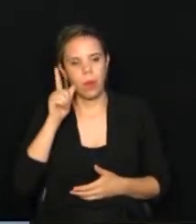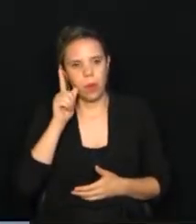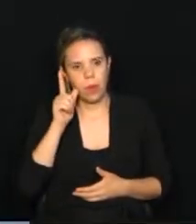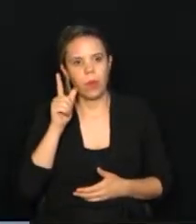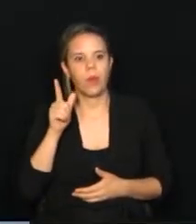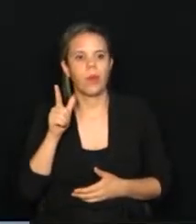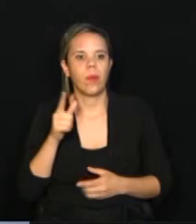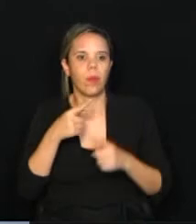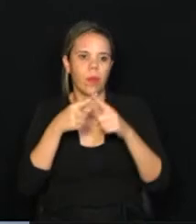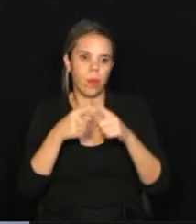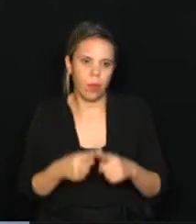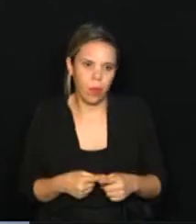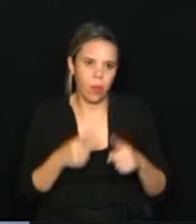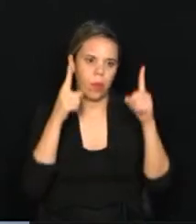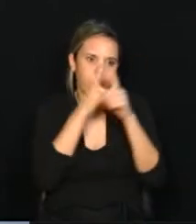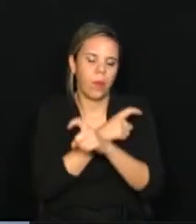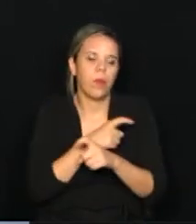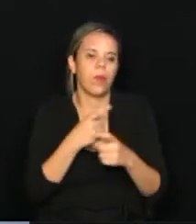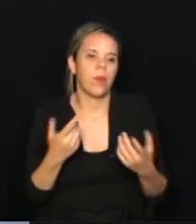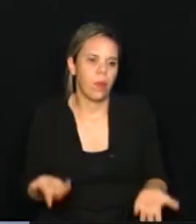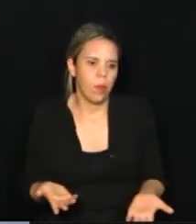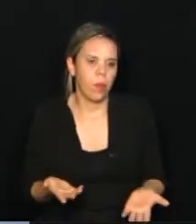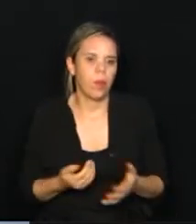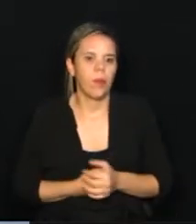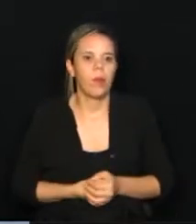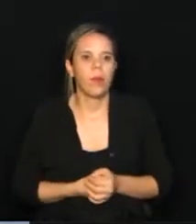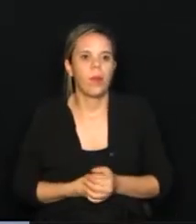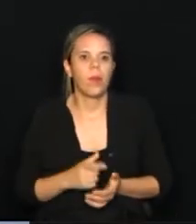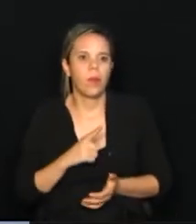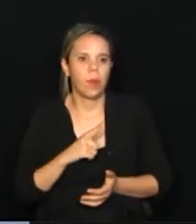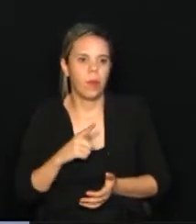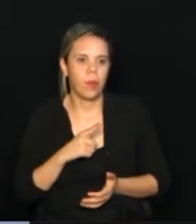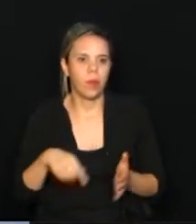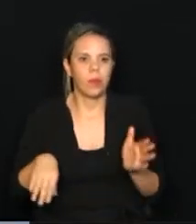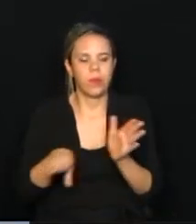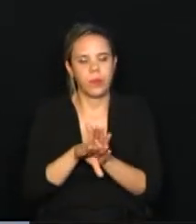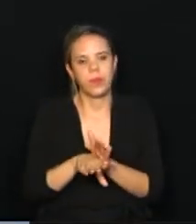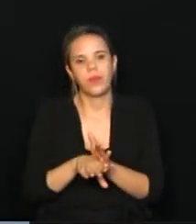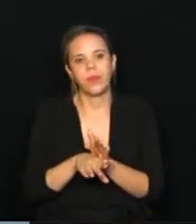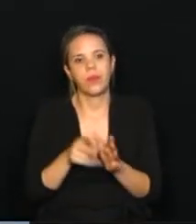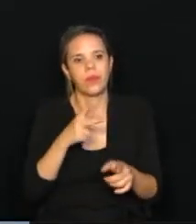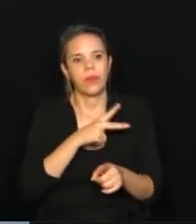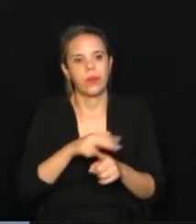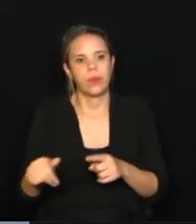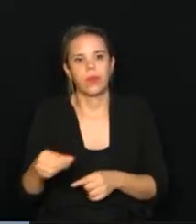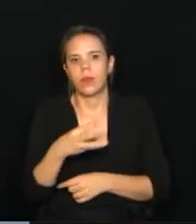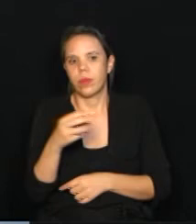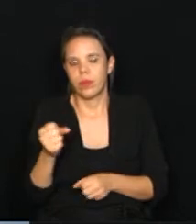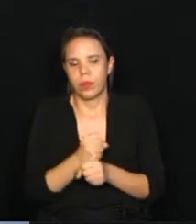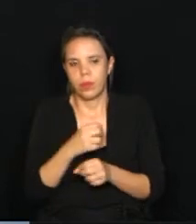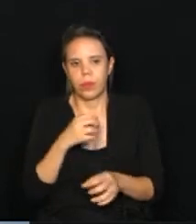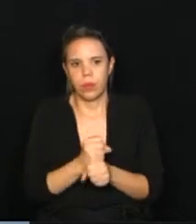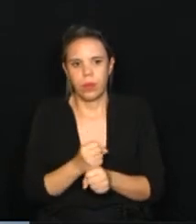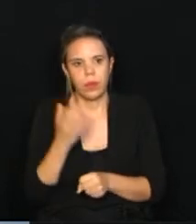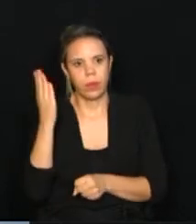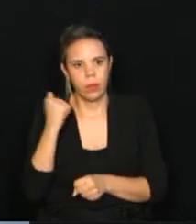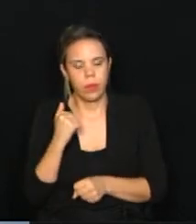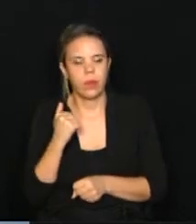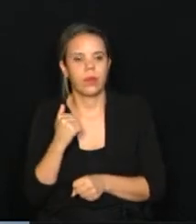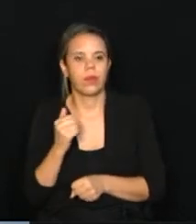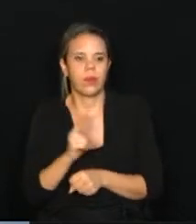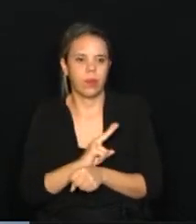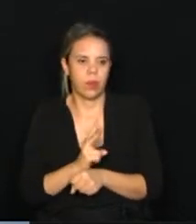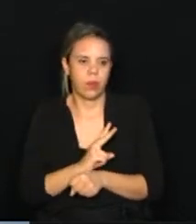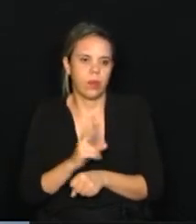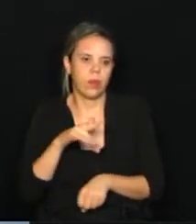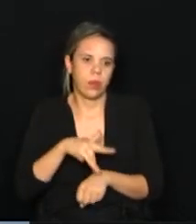um jogo muito difícil, né? Elas tinham vindo de um jogo que elas tinham ganho de 30 pontos, então a gente sabia que elas estavam numa segurança